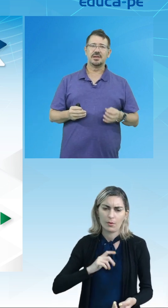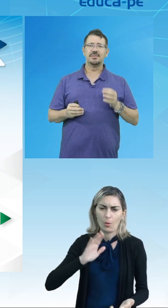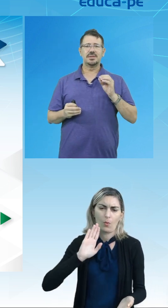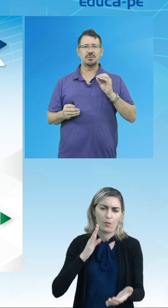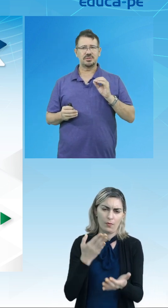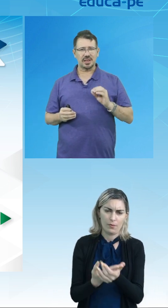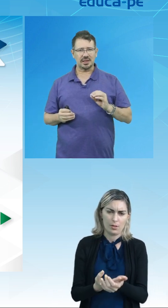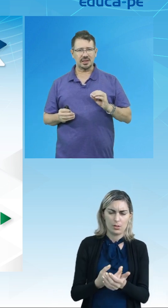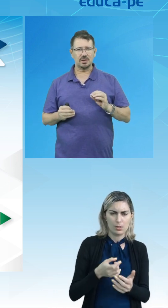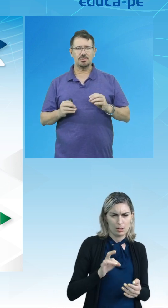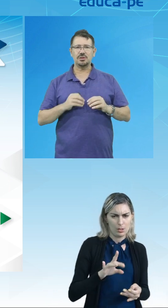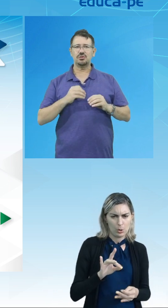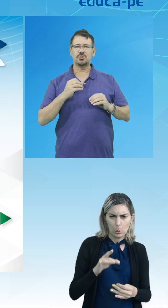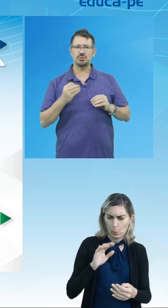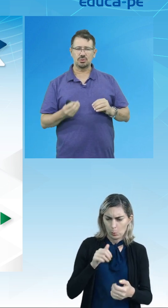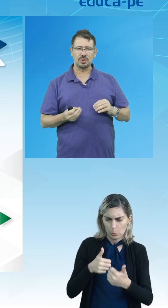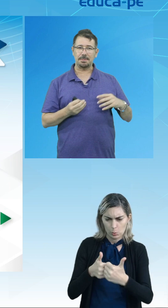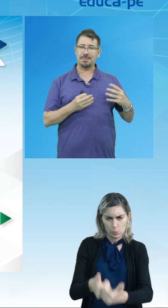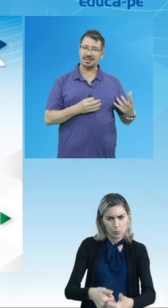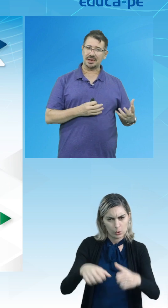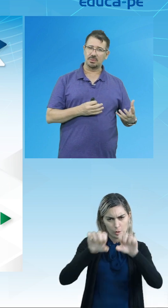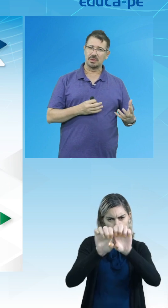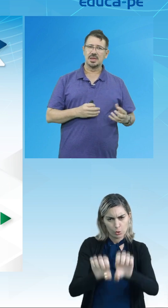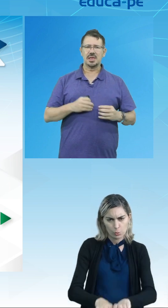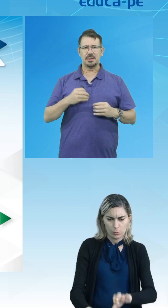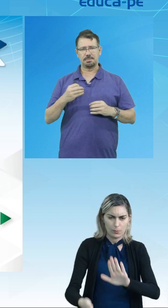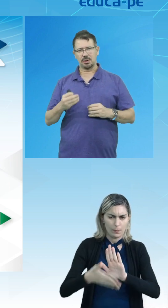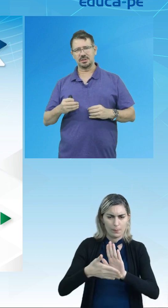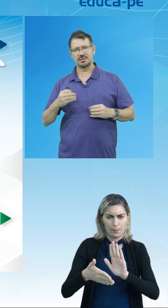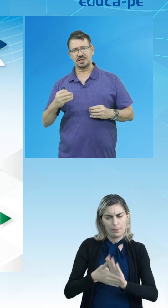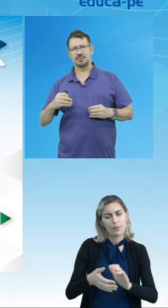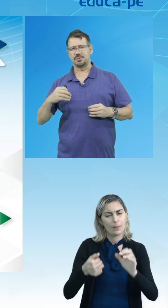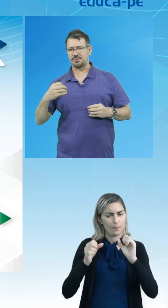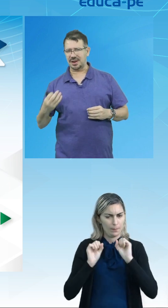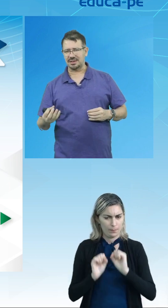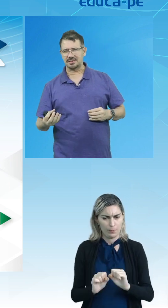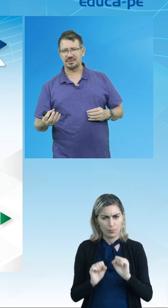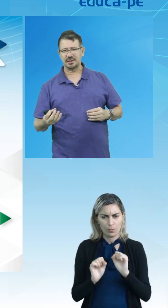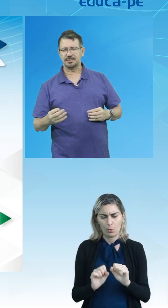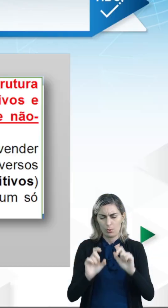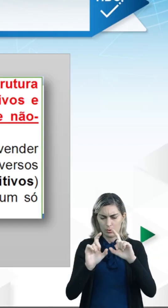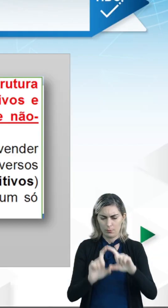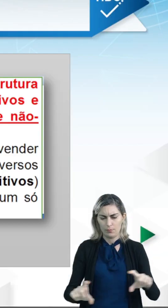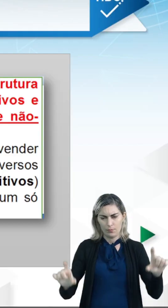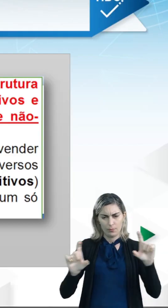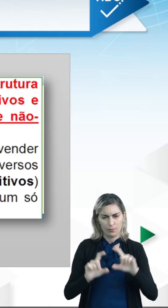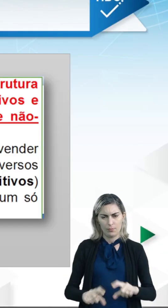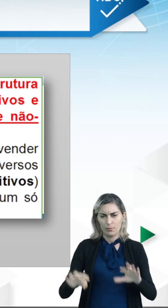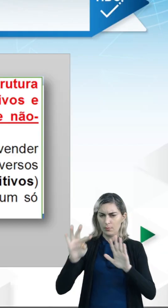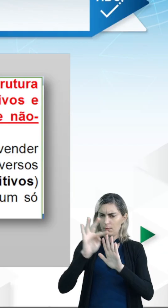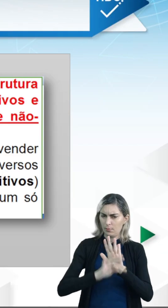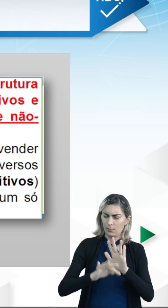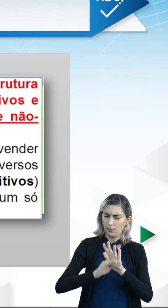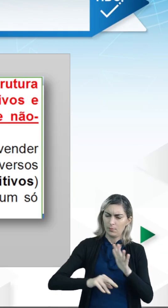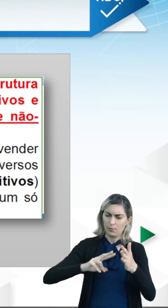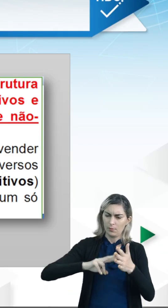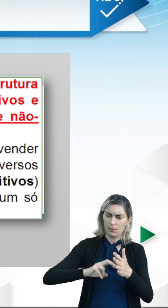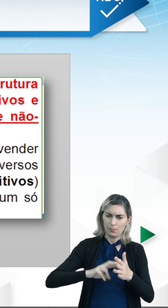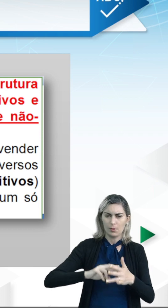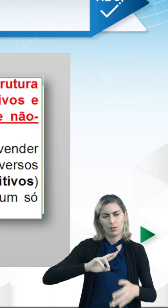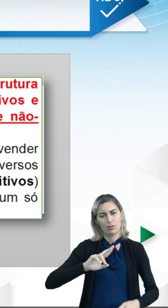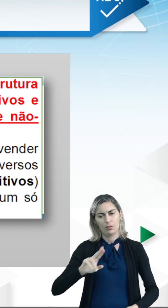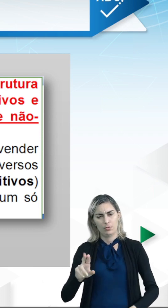convencer. Não seguem uma estrutura padrão e podem ser frases, textos verbais, textos